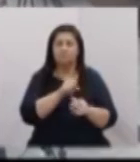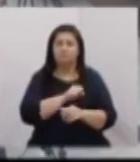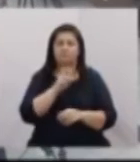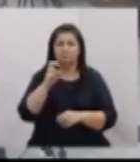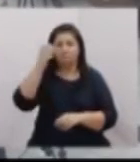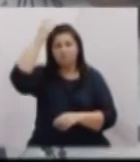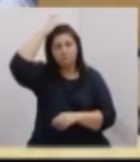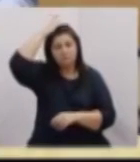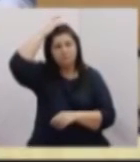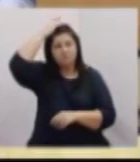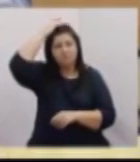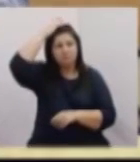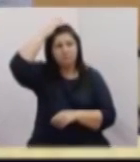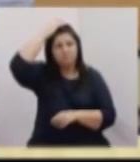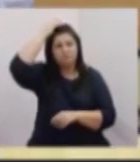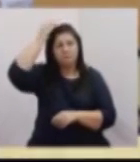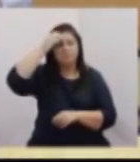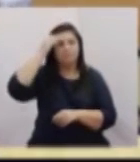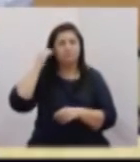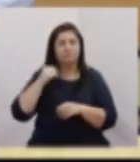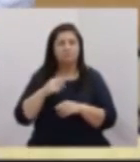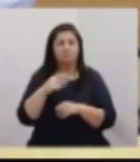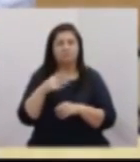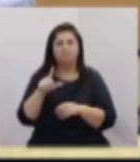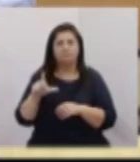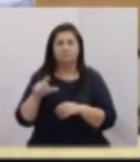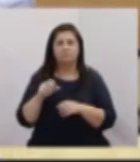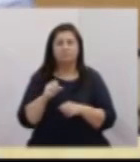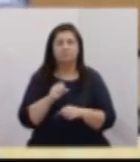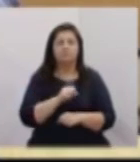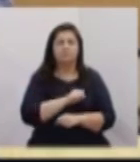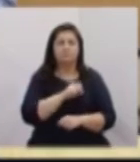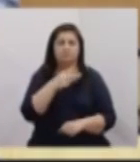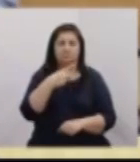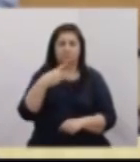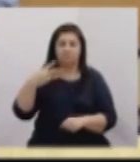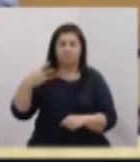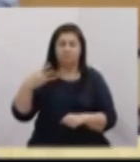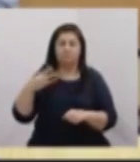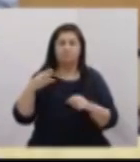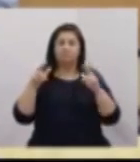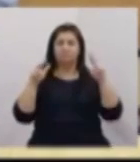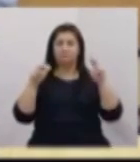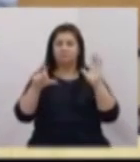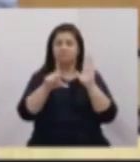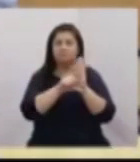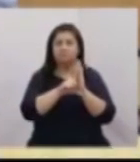PLE número 23 de 2019, referente à Lei Orçamentária Anual